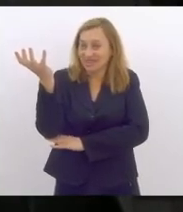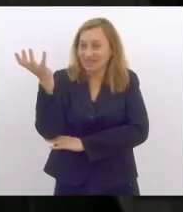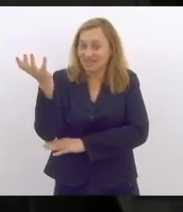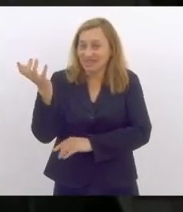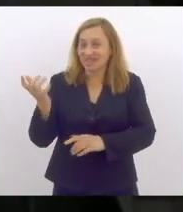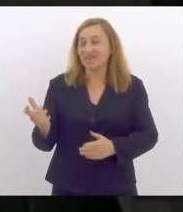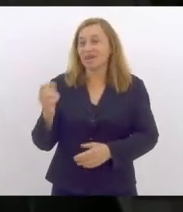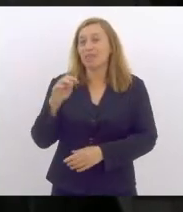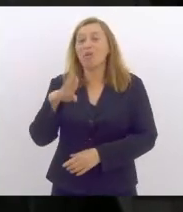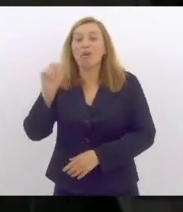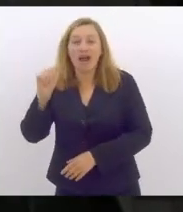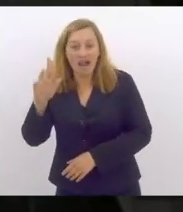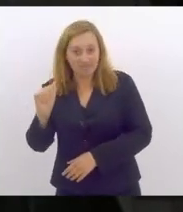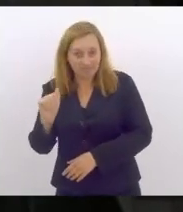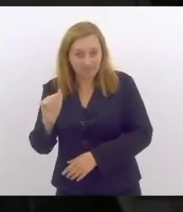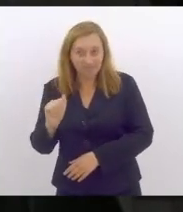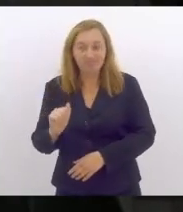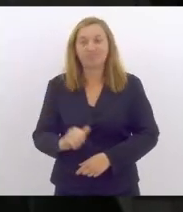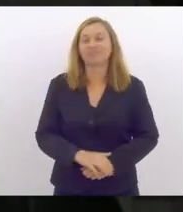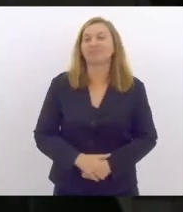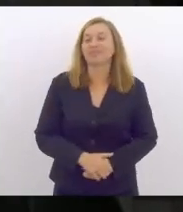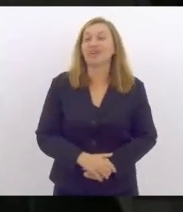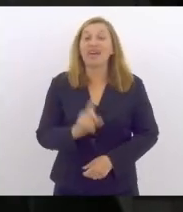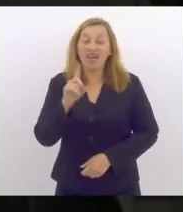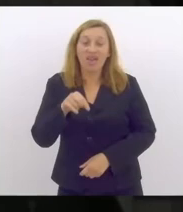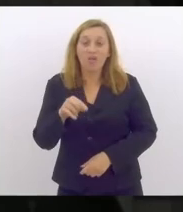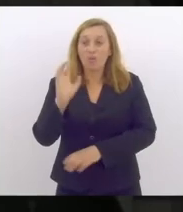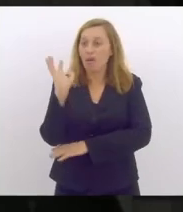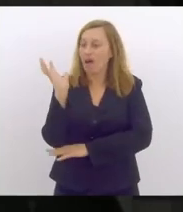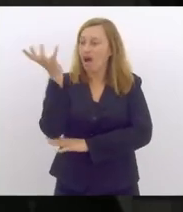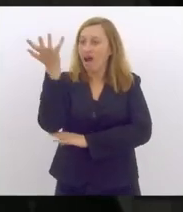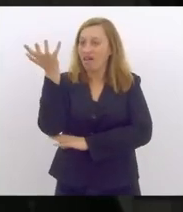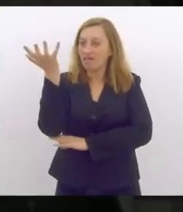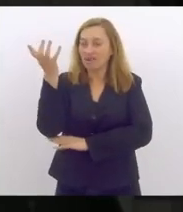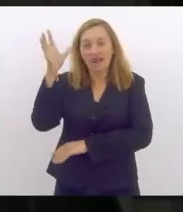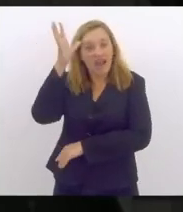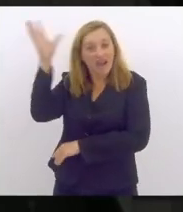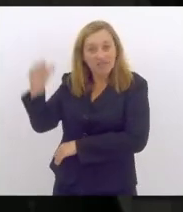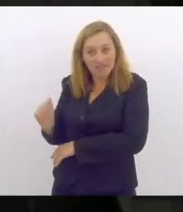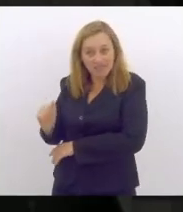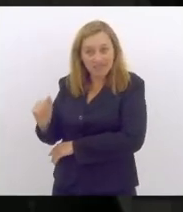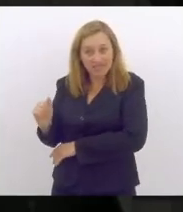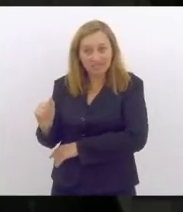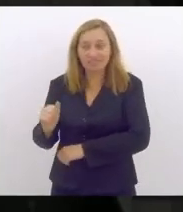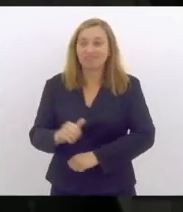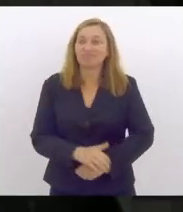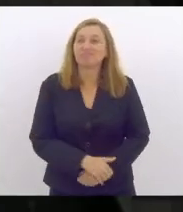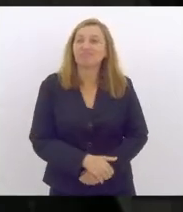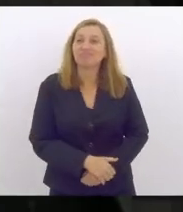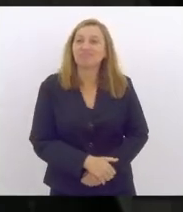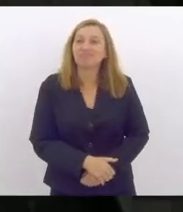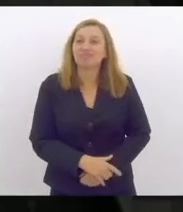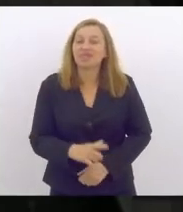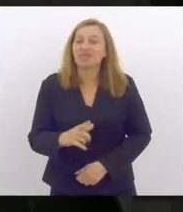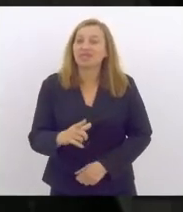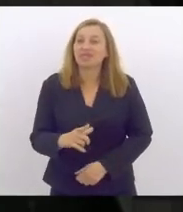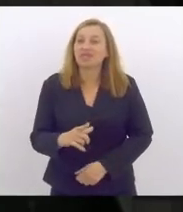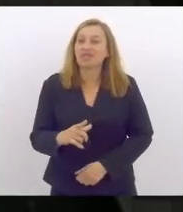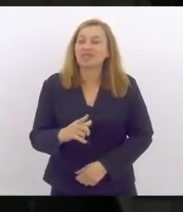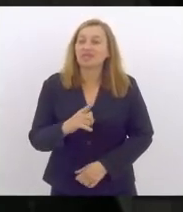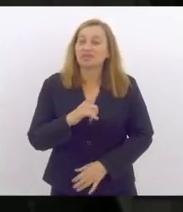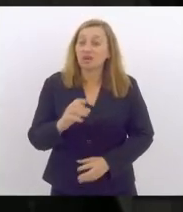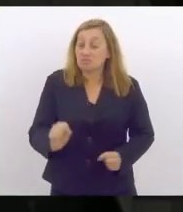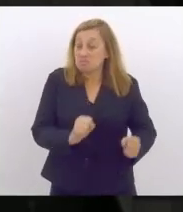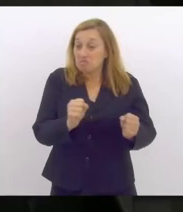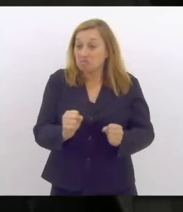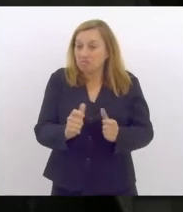baobá. O baobá é uma árvore africana, né, que tem um potencial